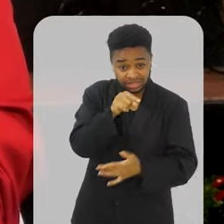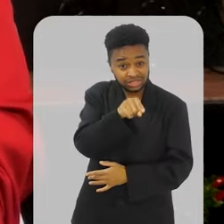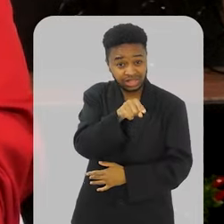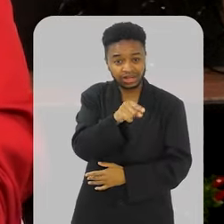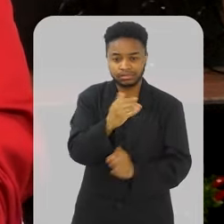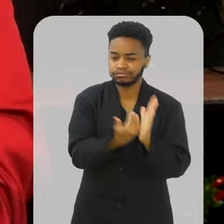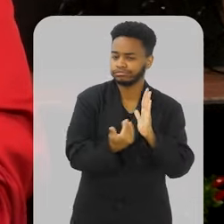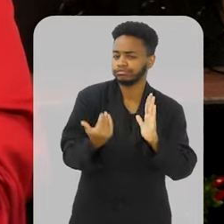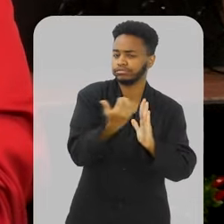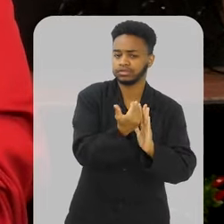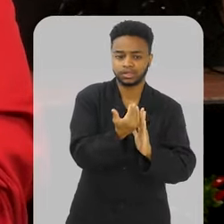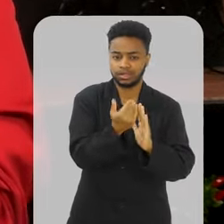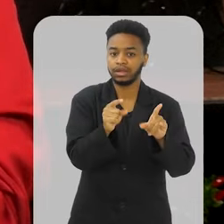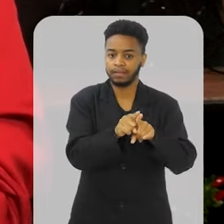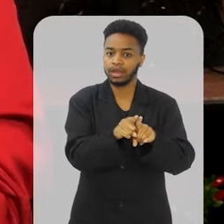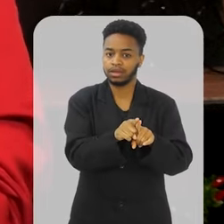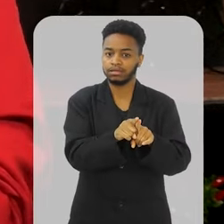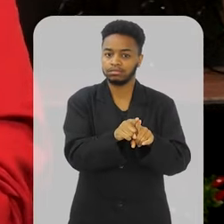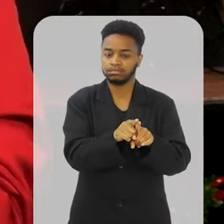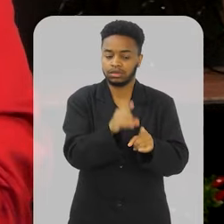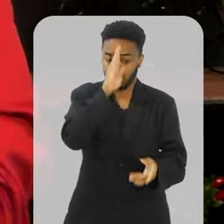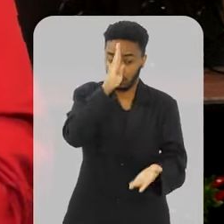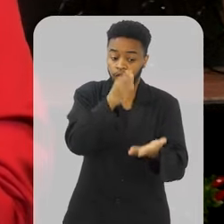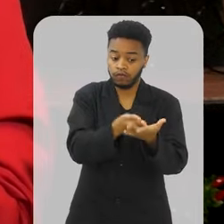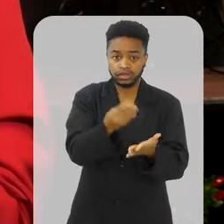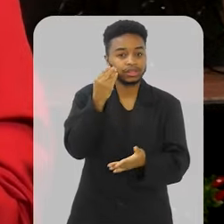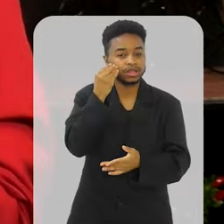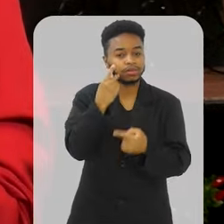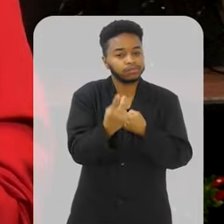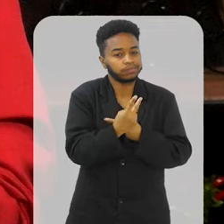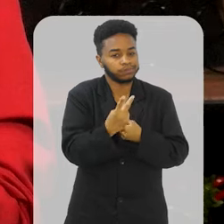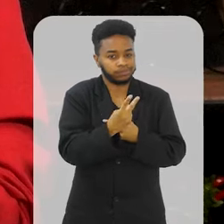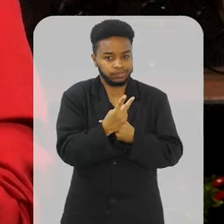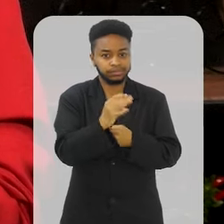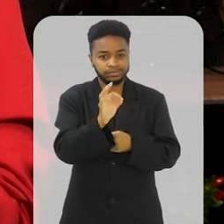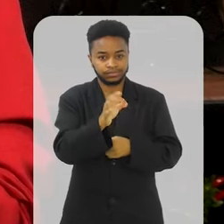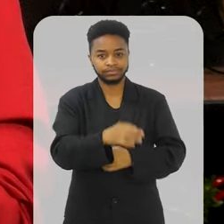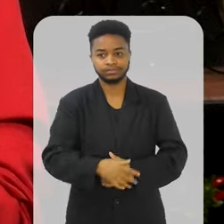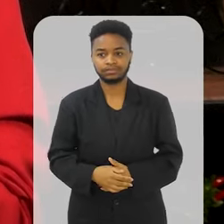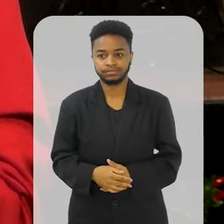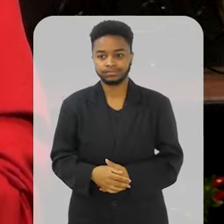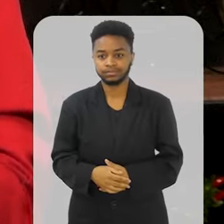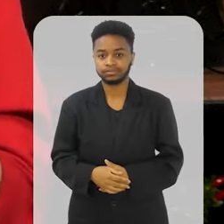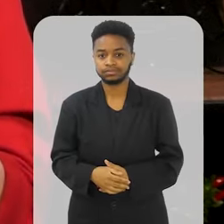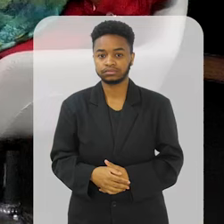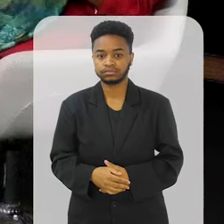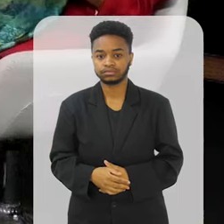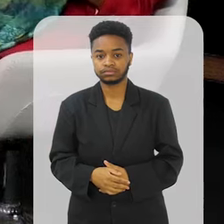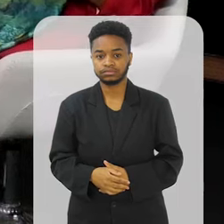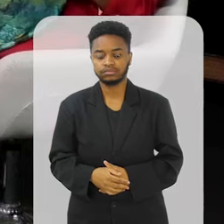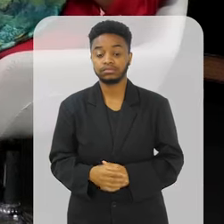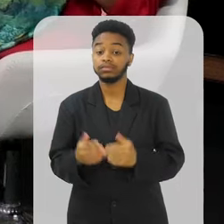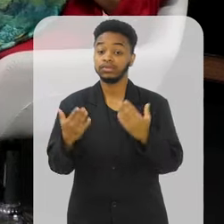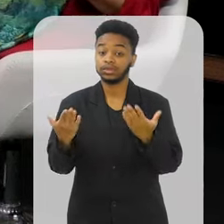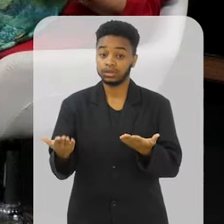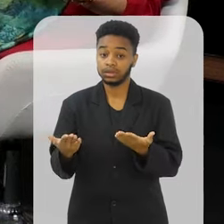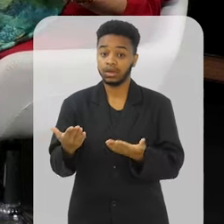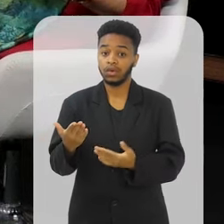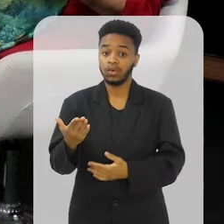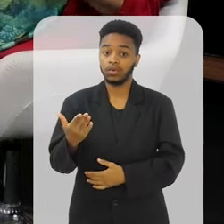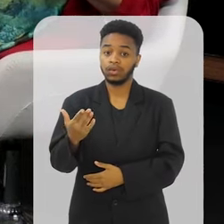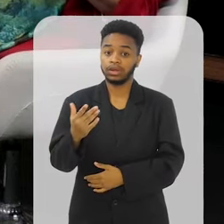o número de pessoas que recorrem a São Jorge para poder se produzir e aí